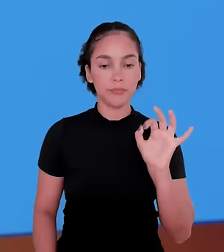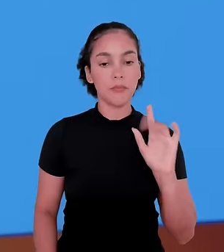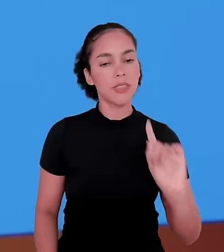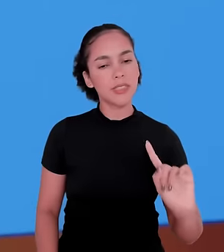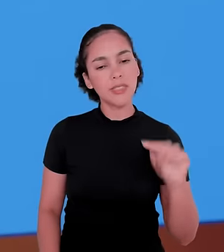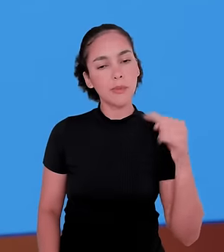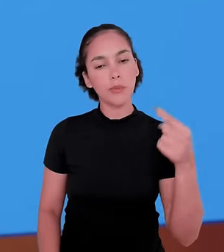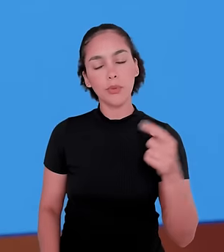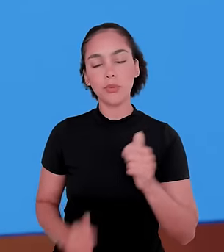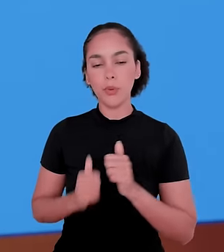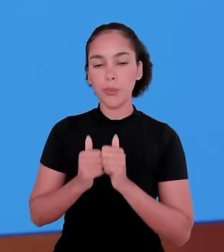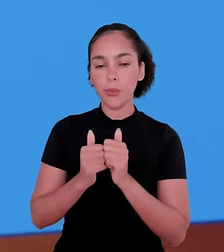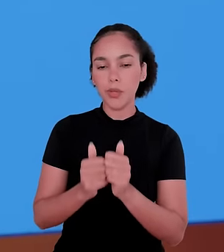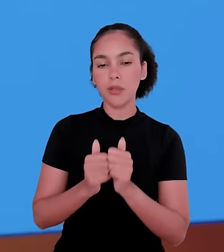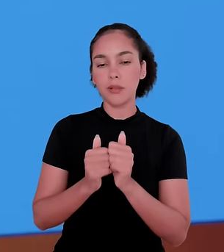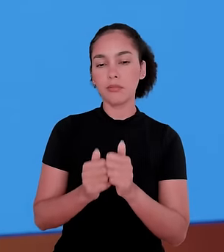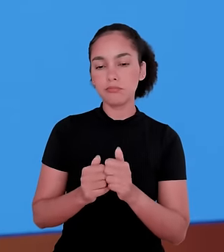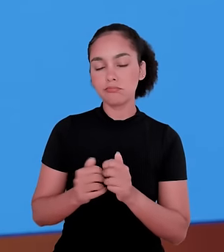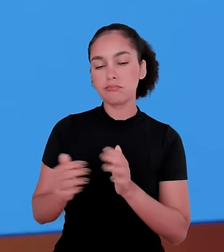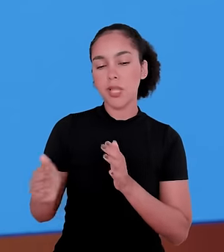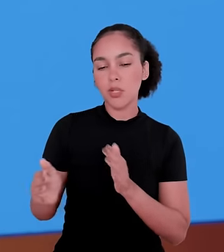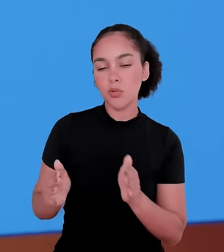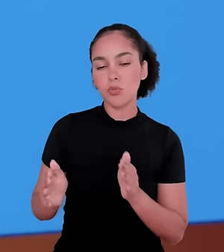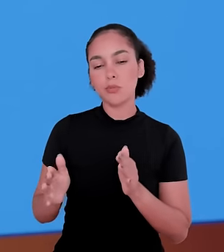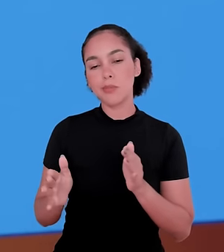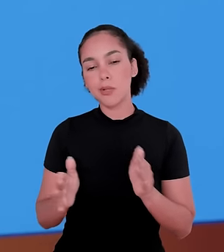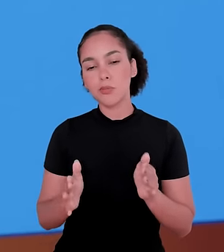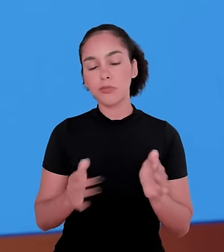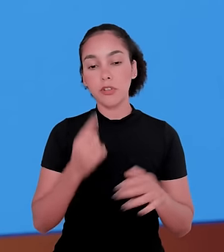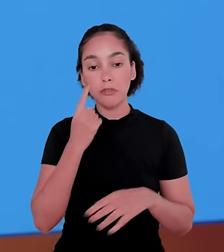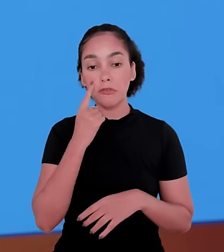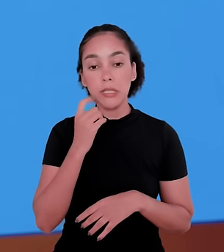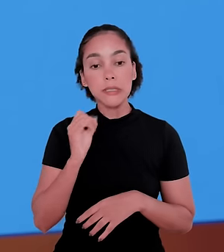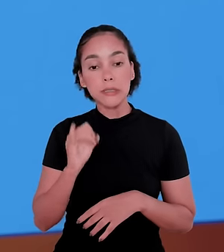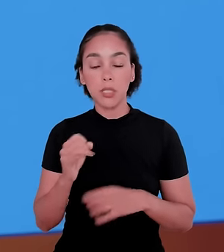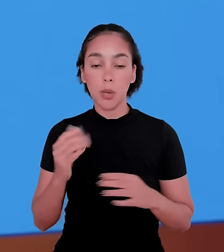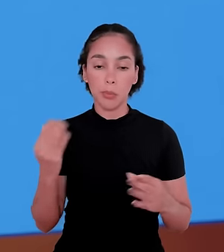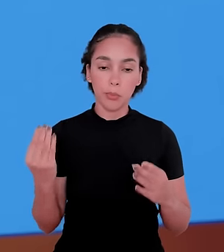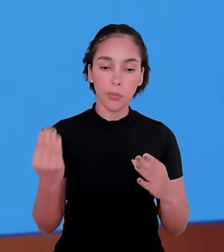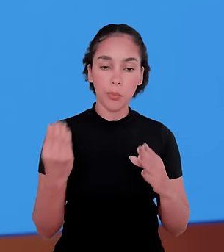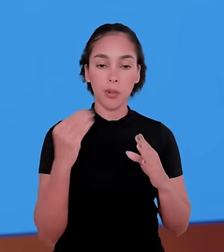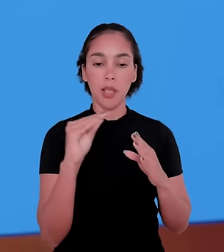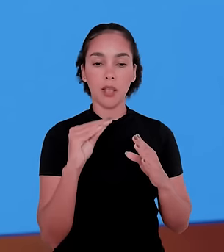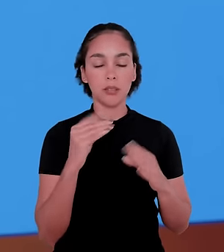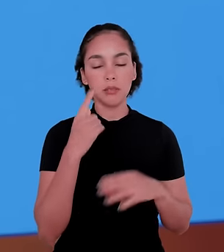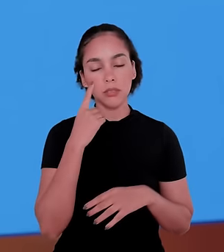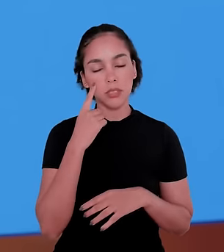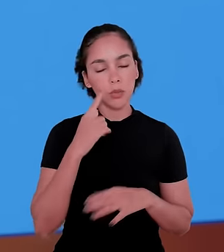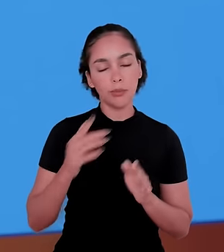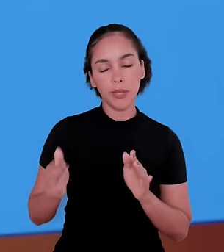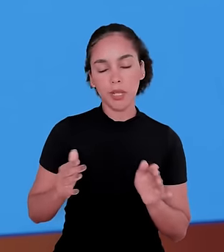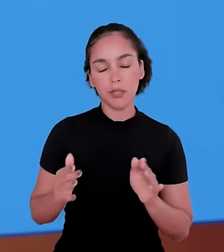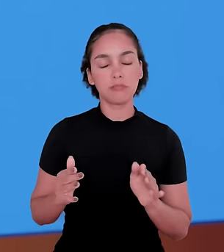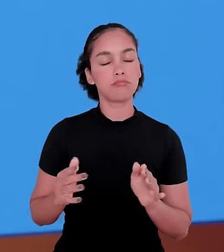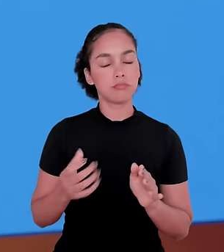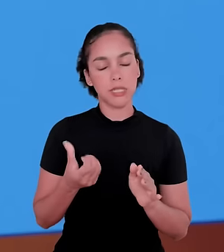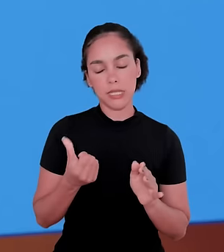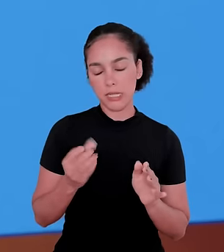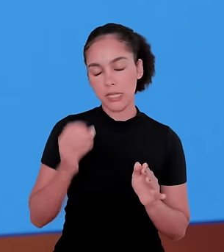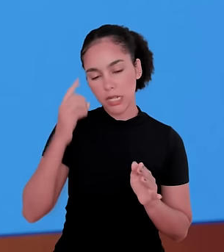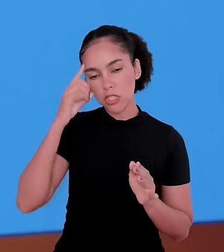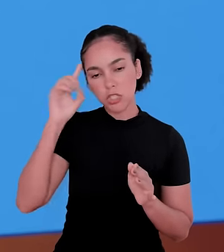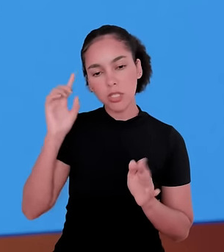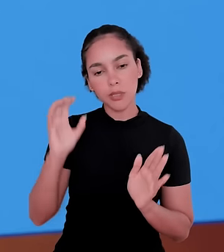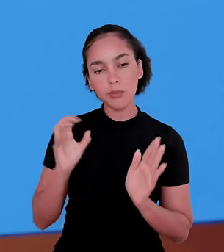depois você vai fazendo acompanhamentos periódicos para ver se alguma coisa foi publicada E aí você tem o seu tempo lá de 60 dias para responder